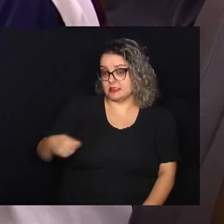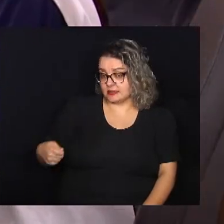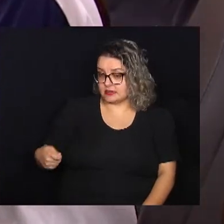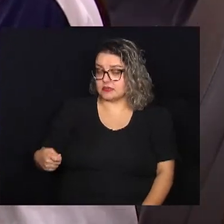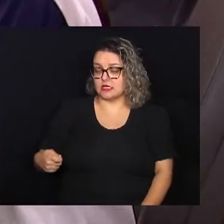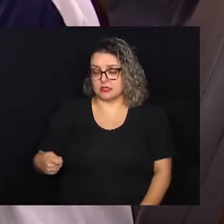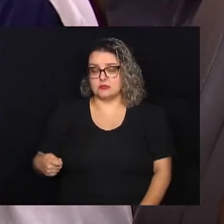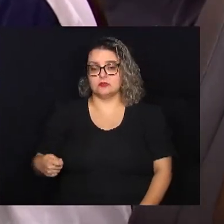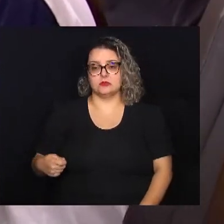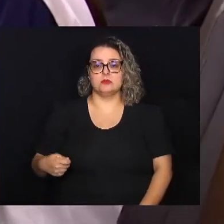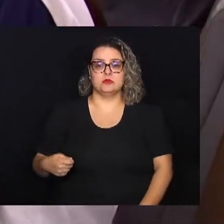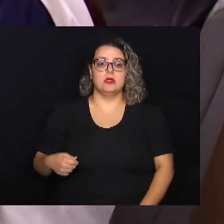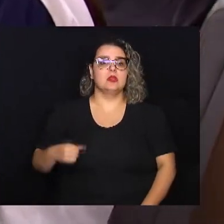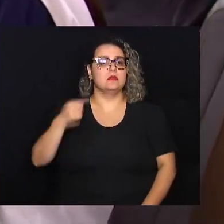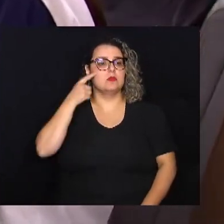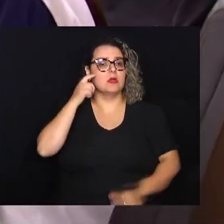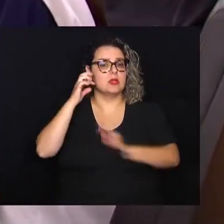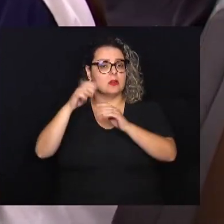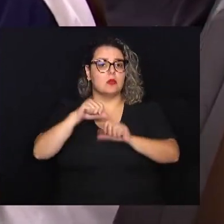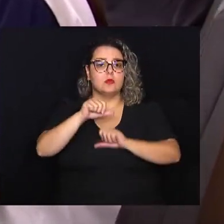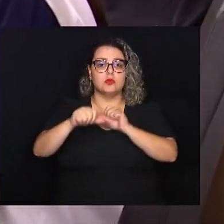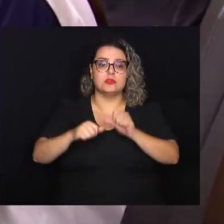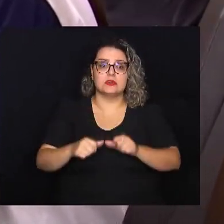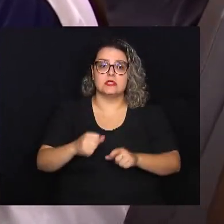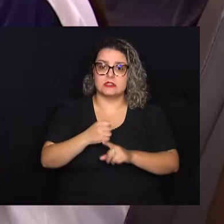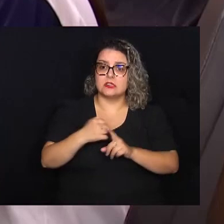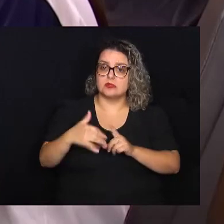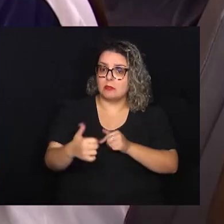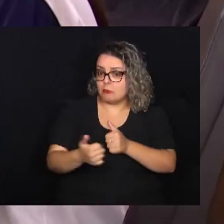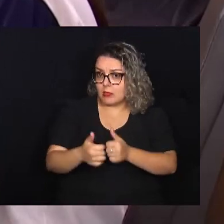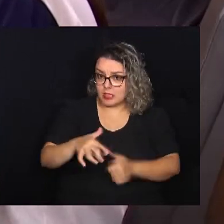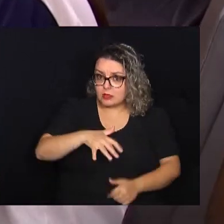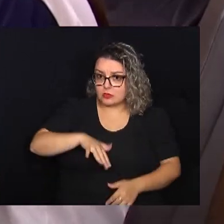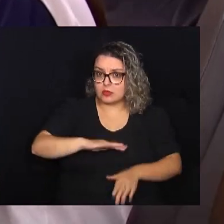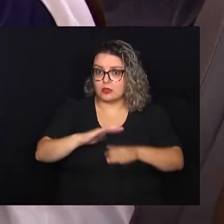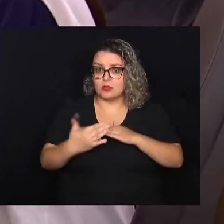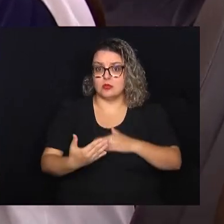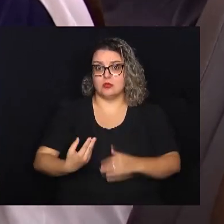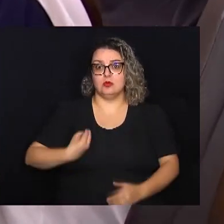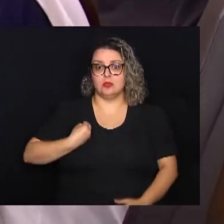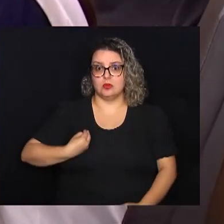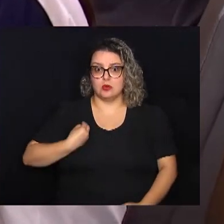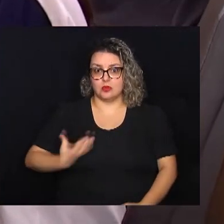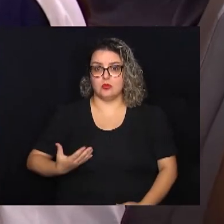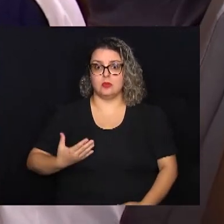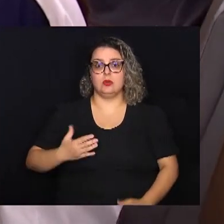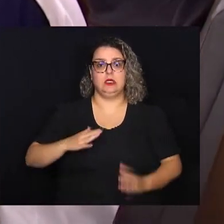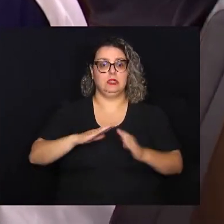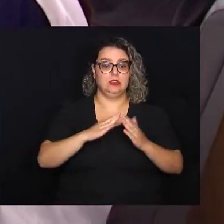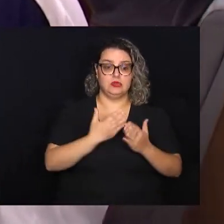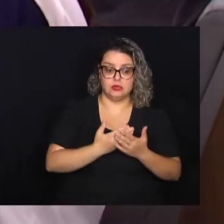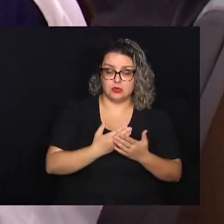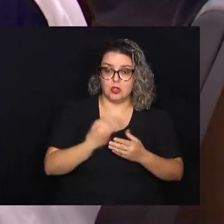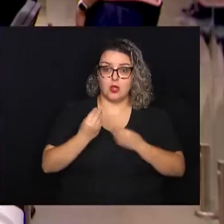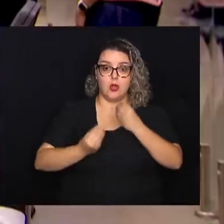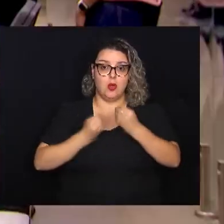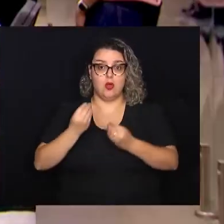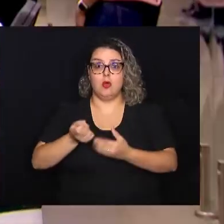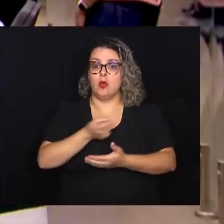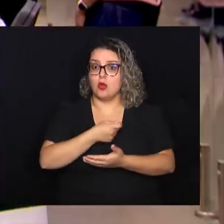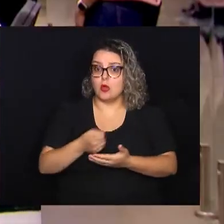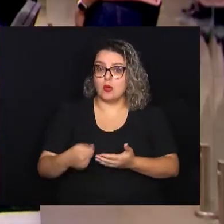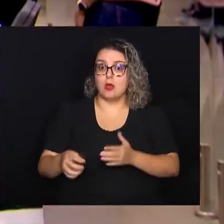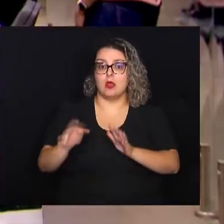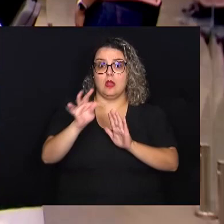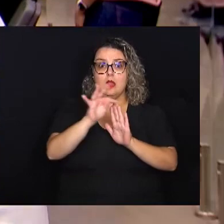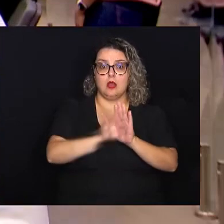coisas que precisavam mudar ali na sua cidade ali perto deles mesmo no bairro onde eles viviam na escola né como eles deveriam escrever a estrutura